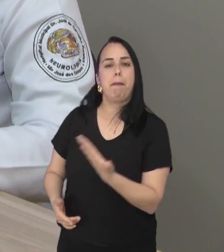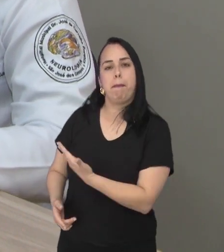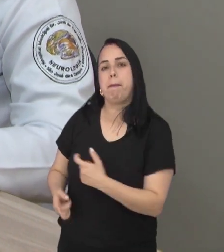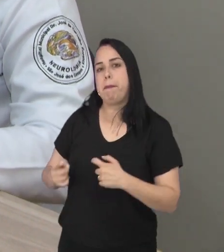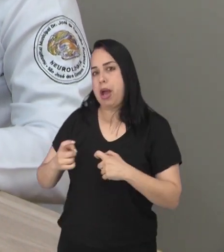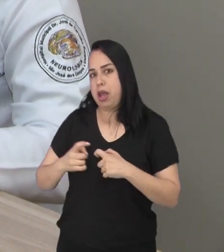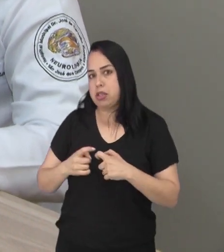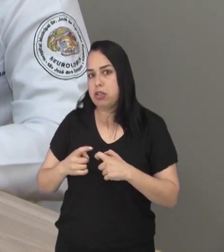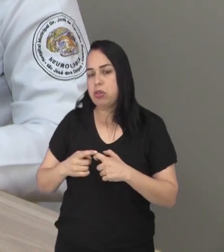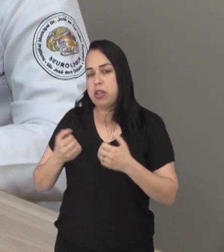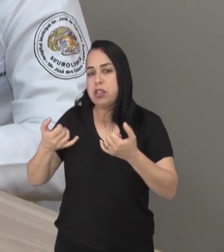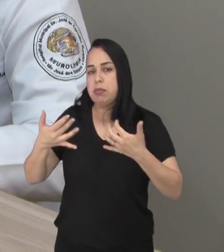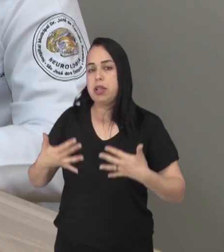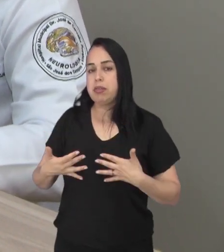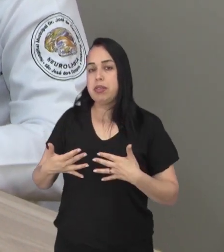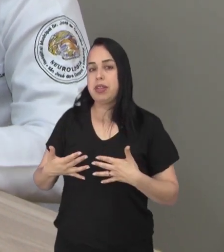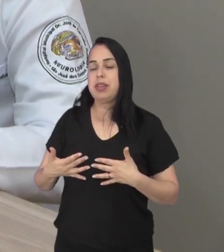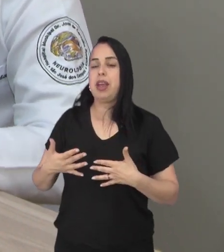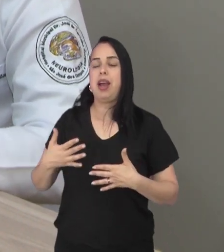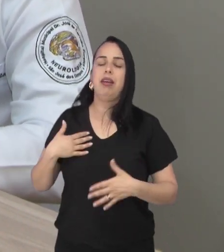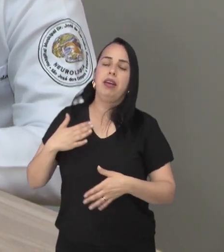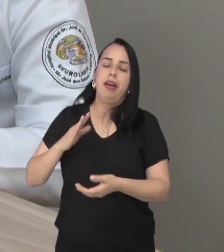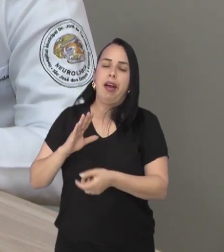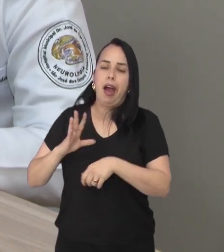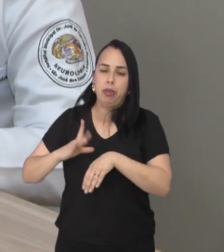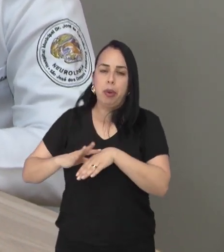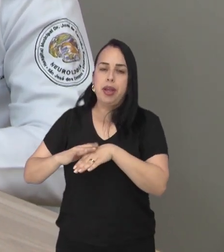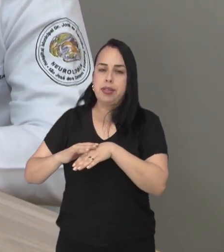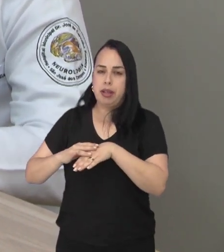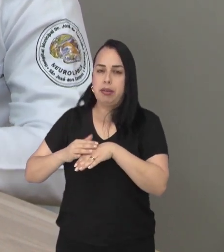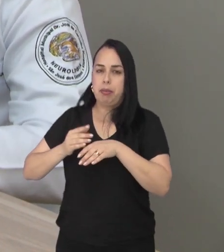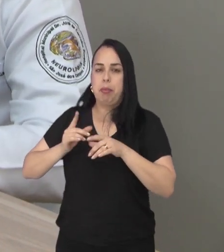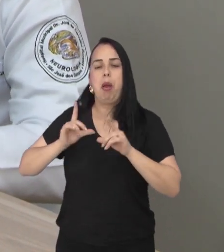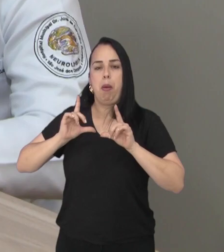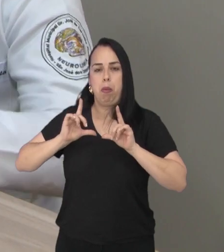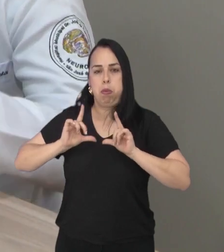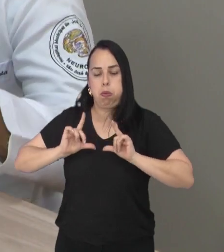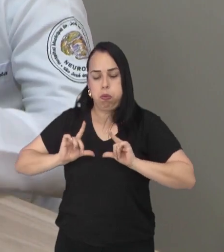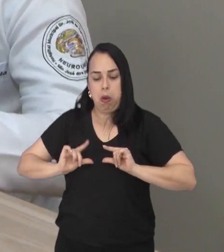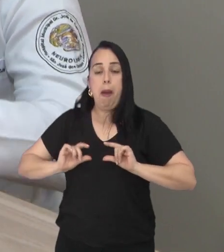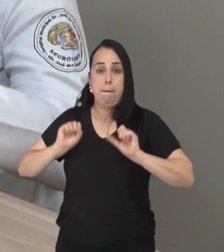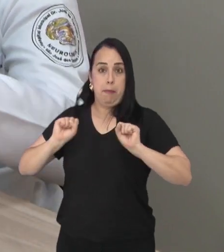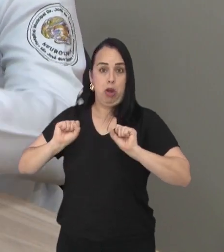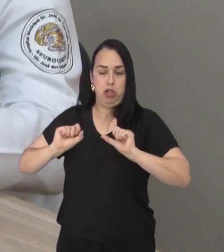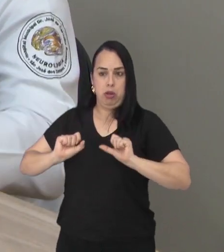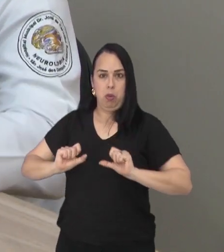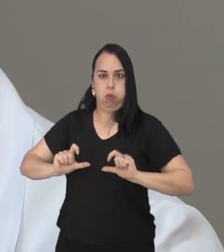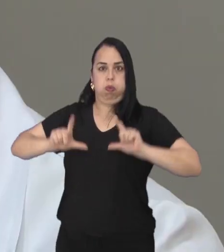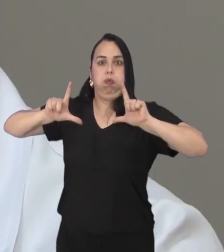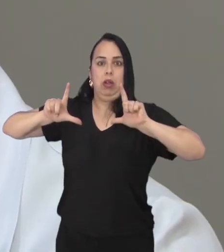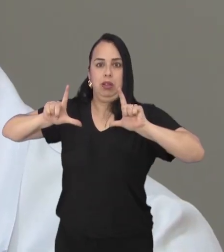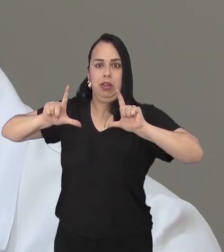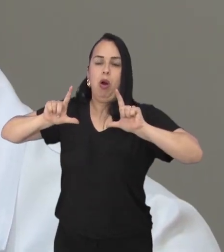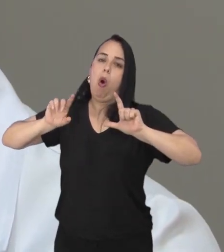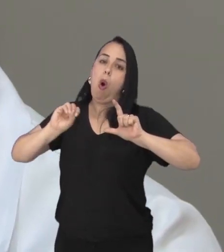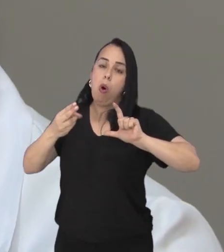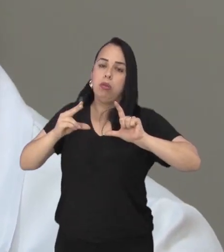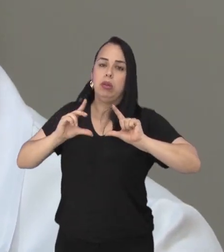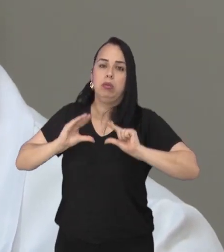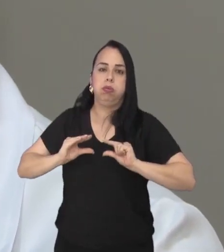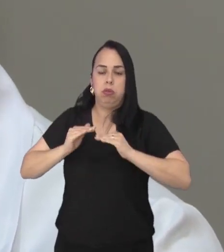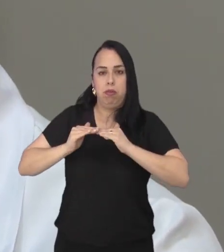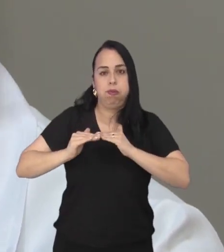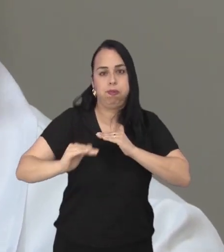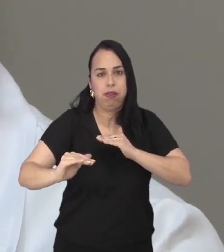médico neurologista, a doença é autoimune e pode ser progressiva ou não. Por não ter